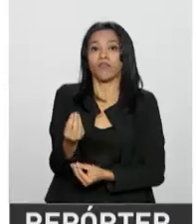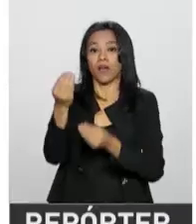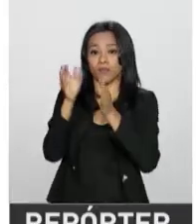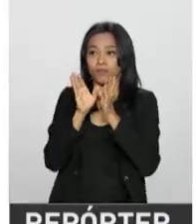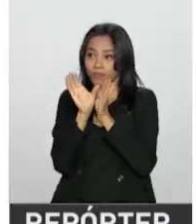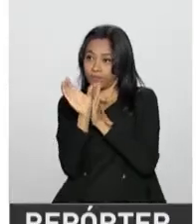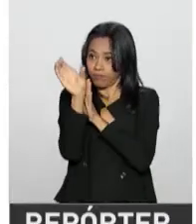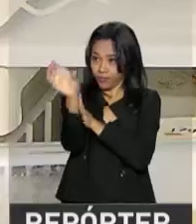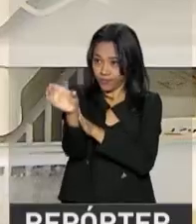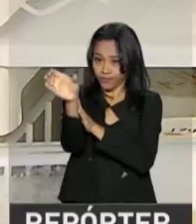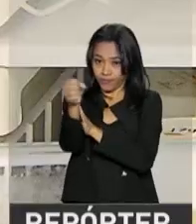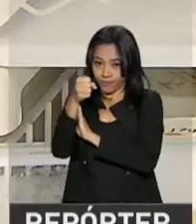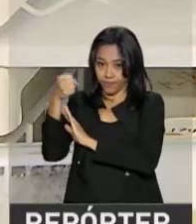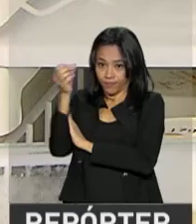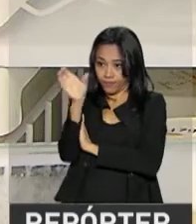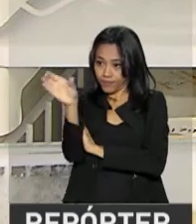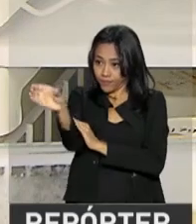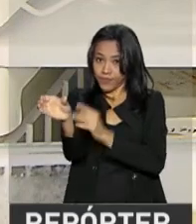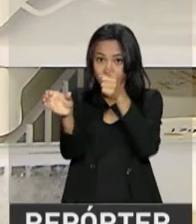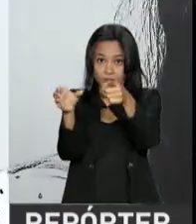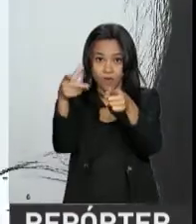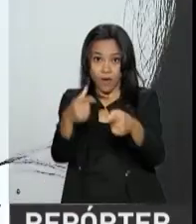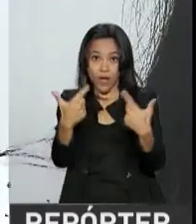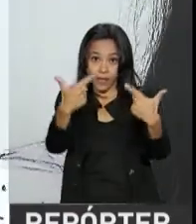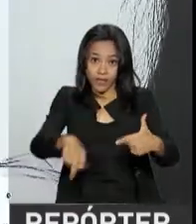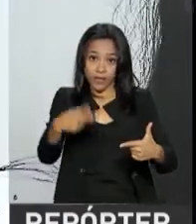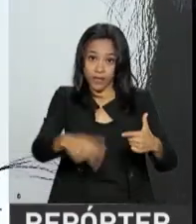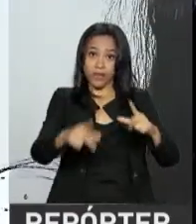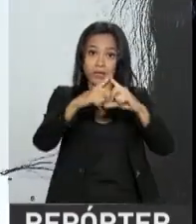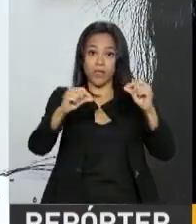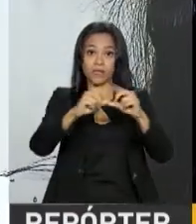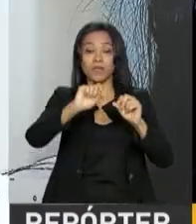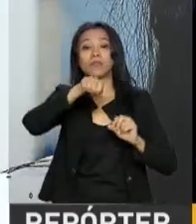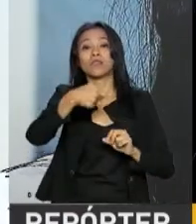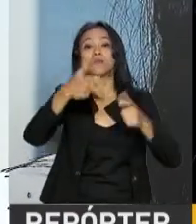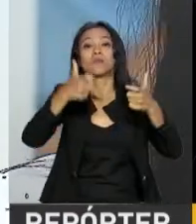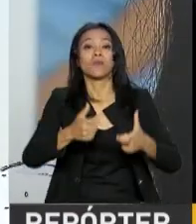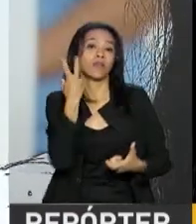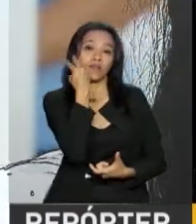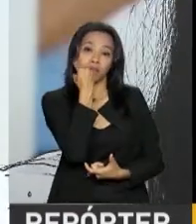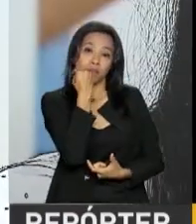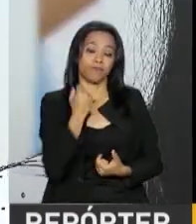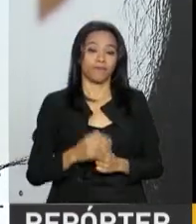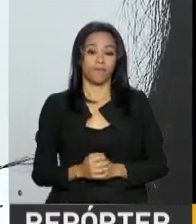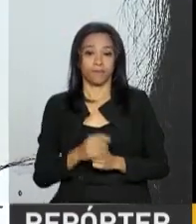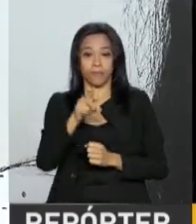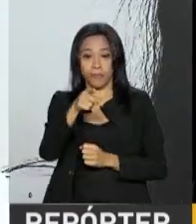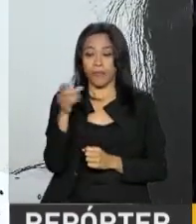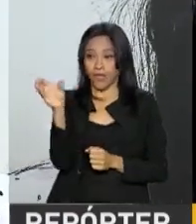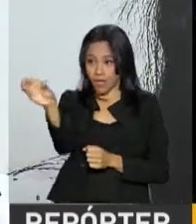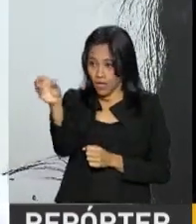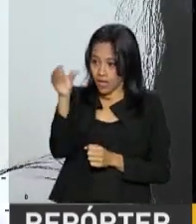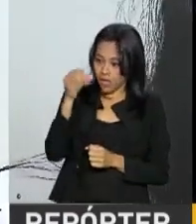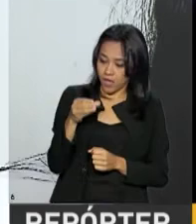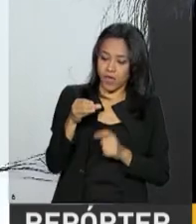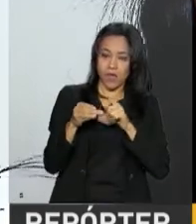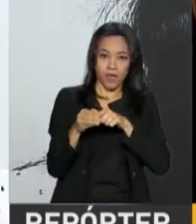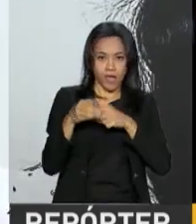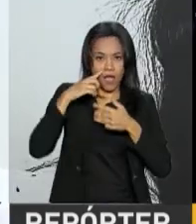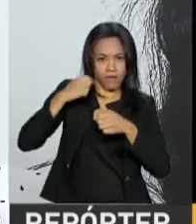como este no Hospital Regional de Taguatinga. Ele passa por várias etapas. Ele é descongelado, é coletado uma